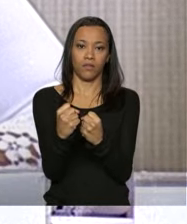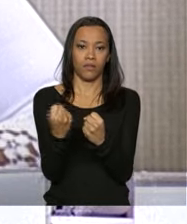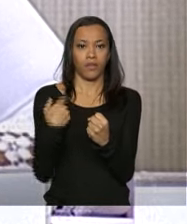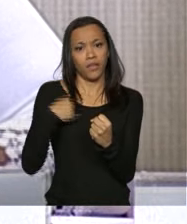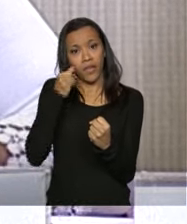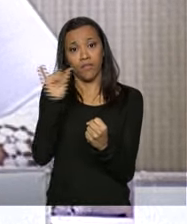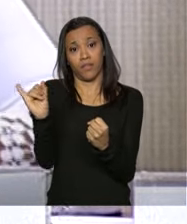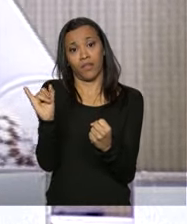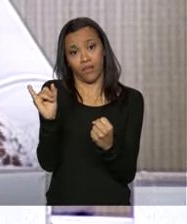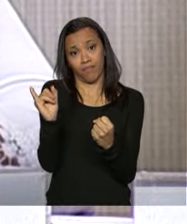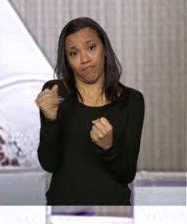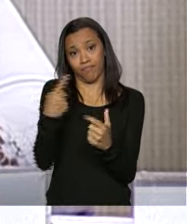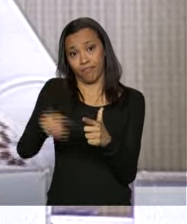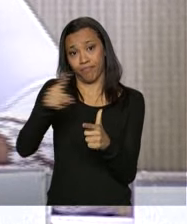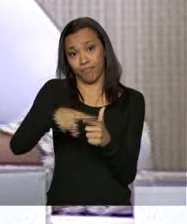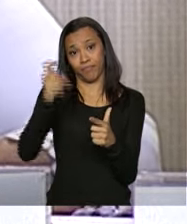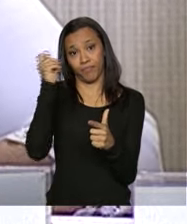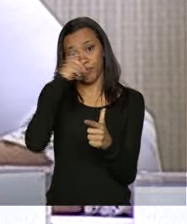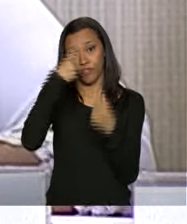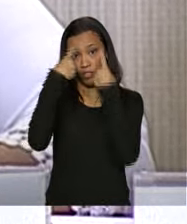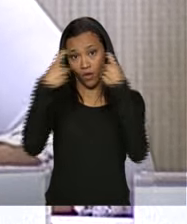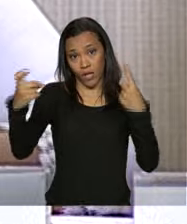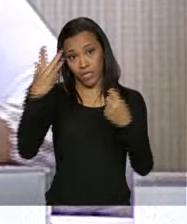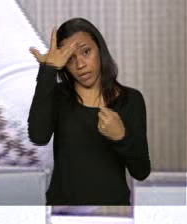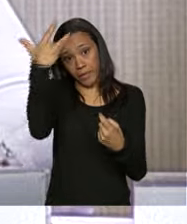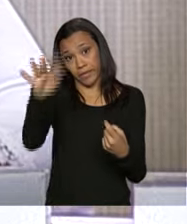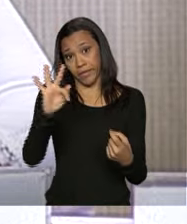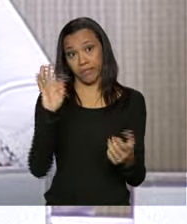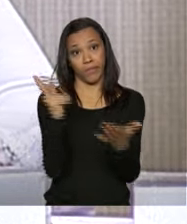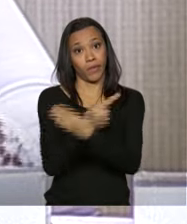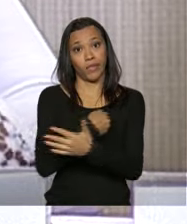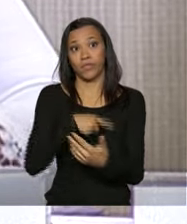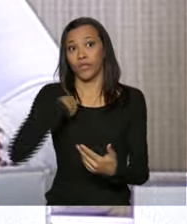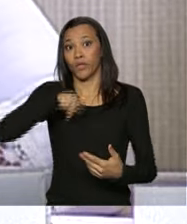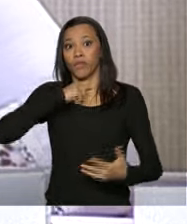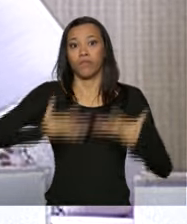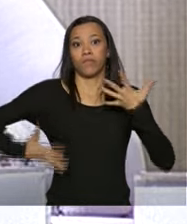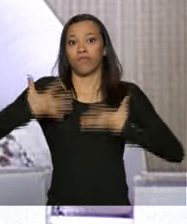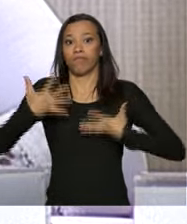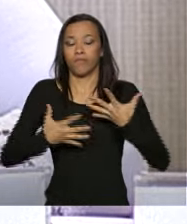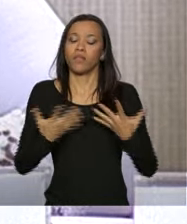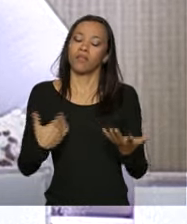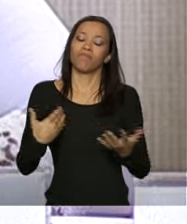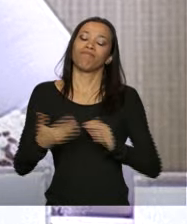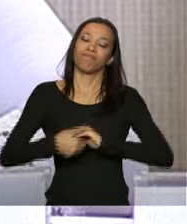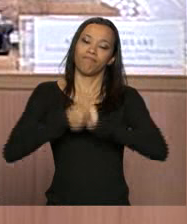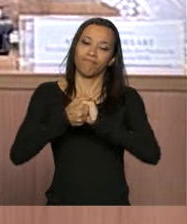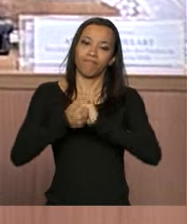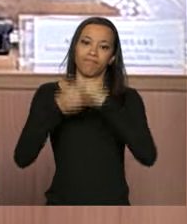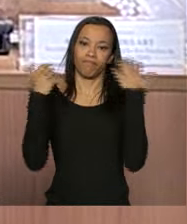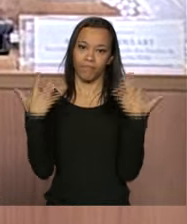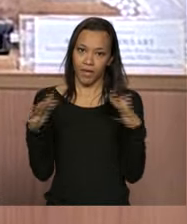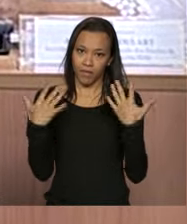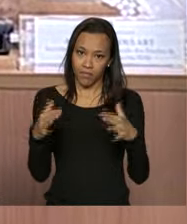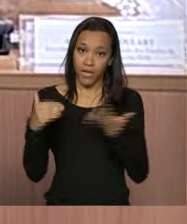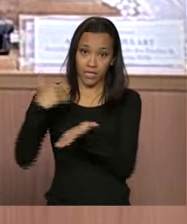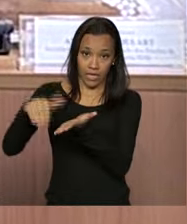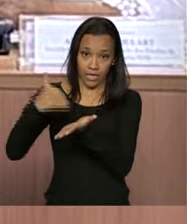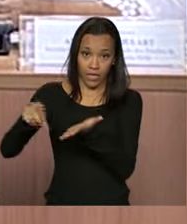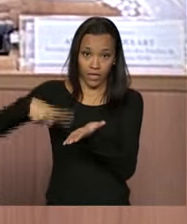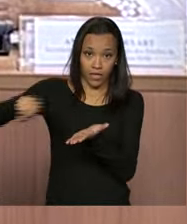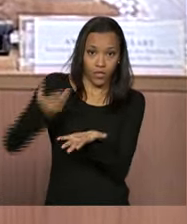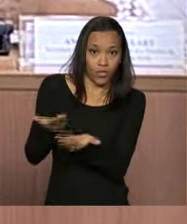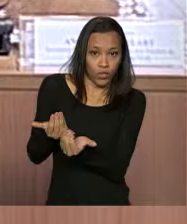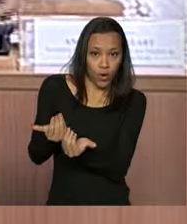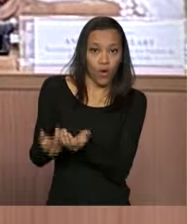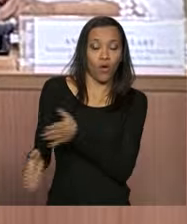situações que a gente não possa amanhã eh dar conta delas. Então, eu queria parabenizar a Secretaria de de Juventude,